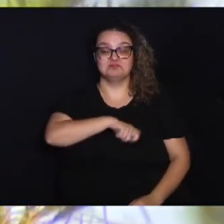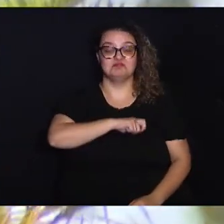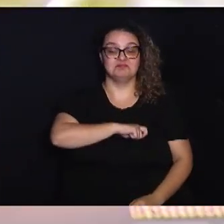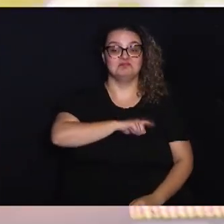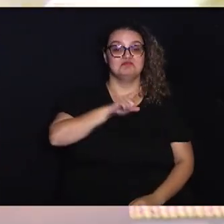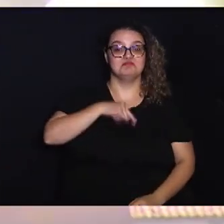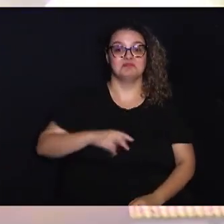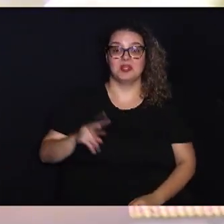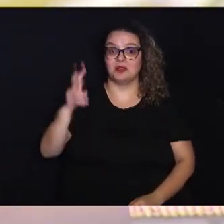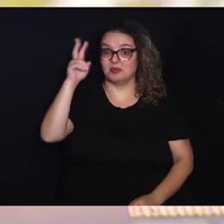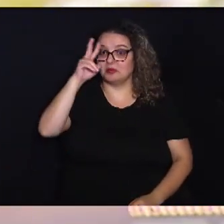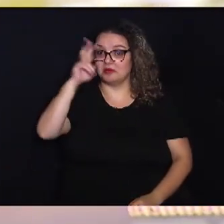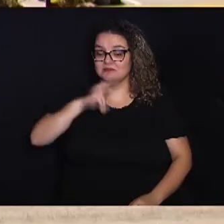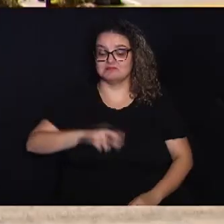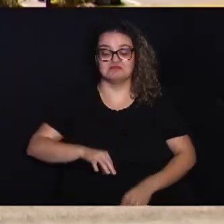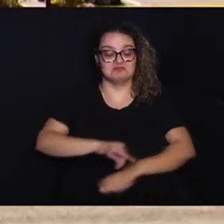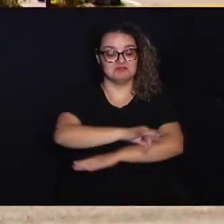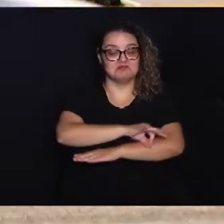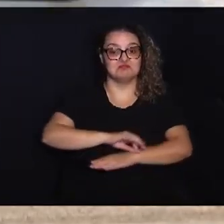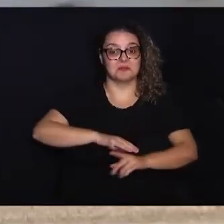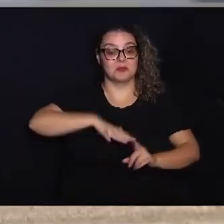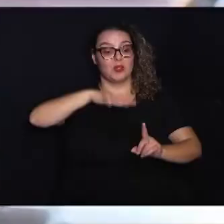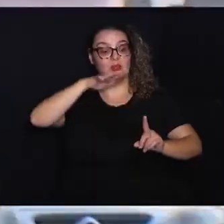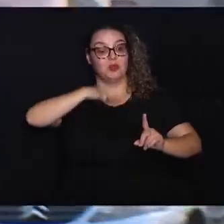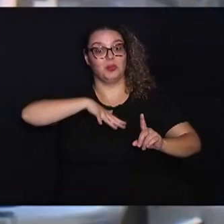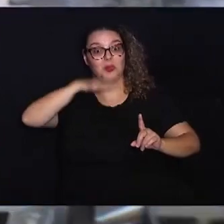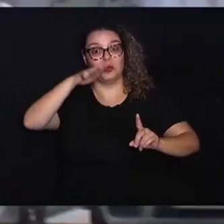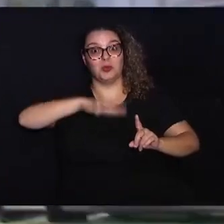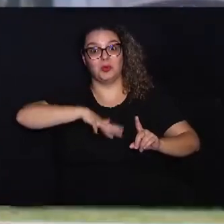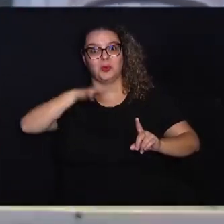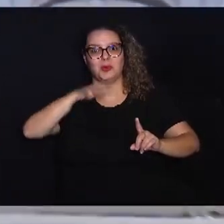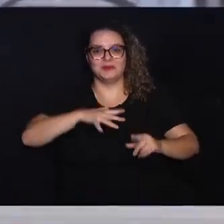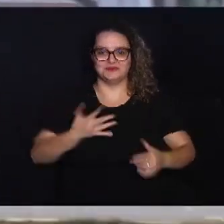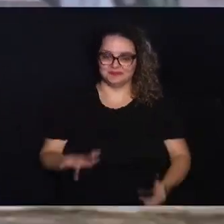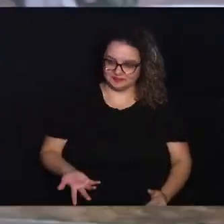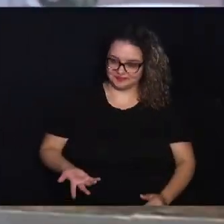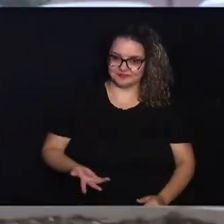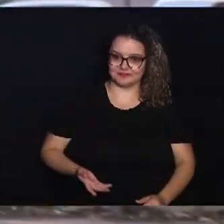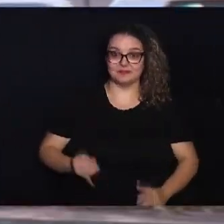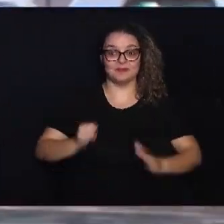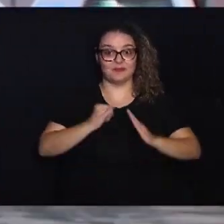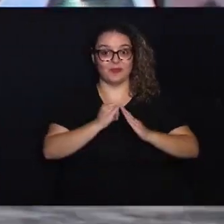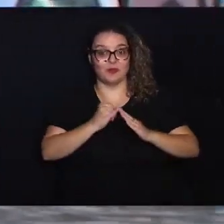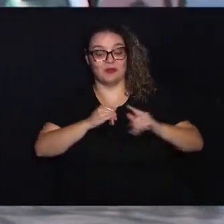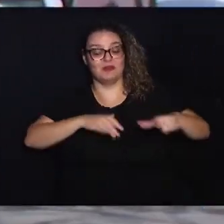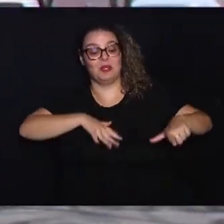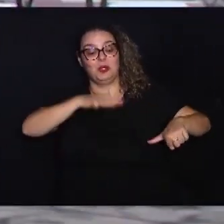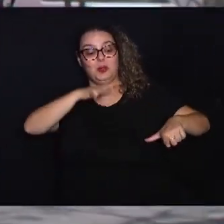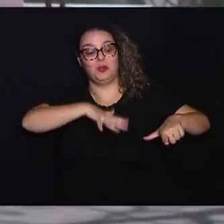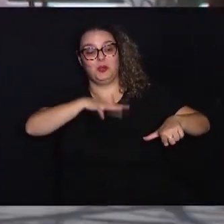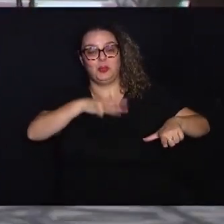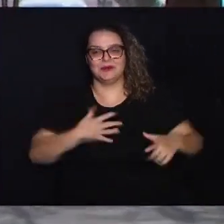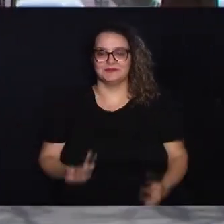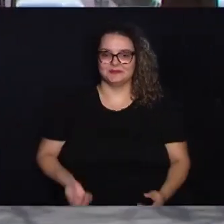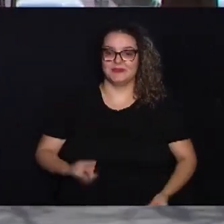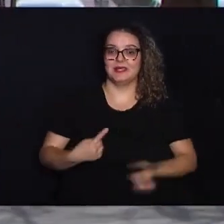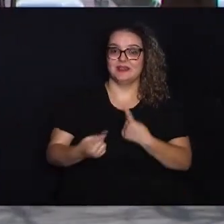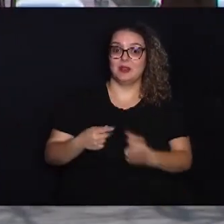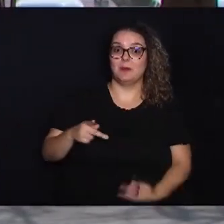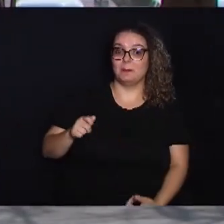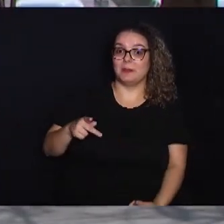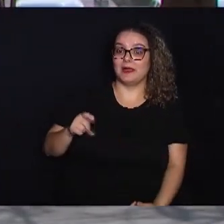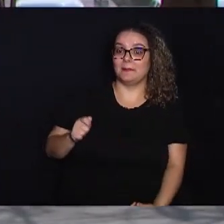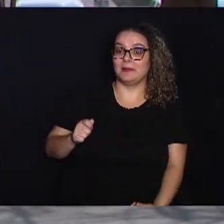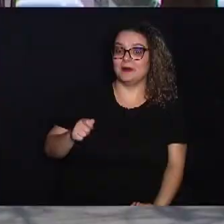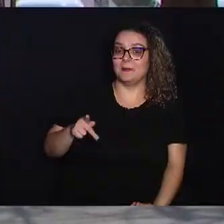um dos ícones arquitetônicos mais admiráveis da cidade. O imóvel da ESPCEX fica na